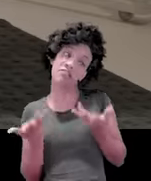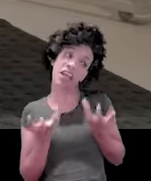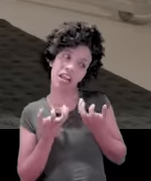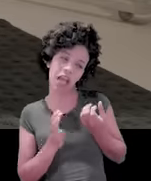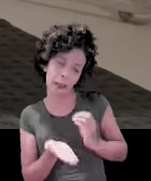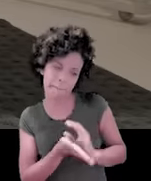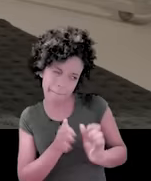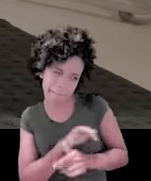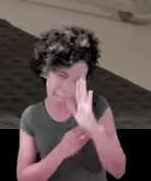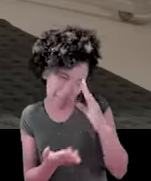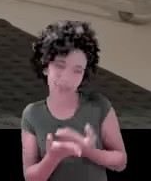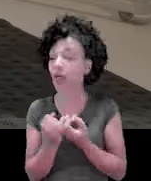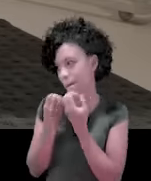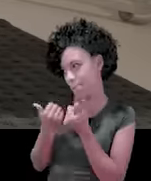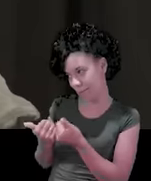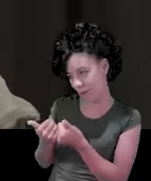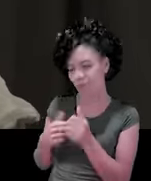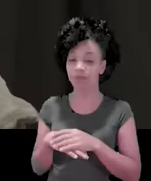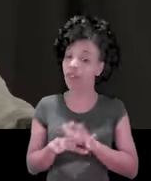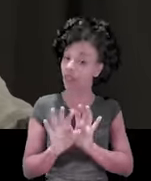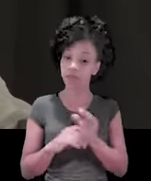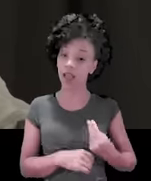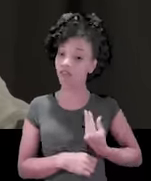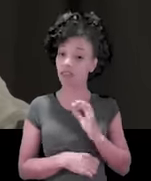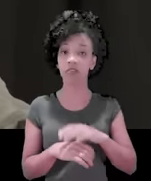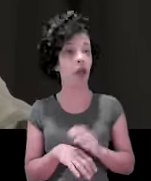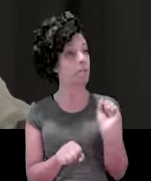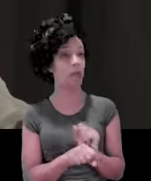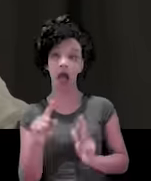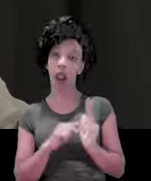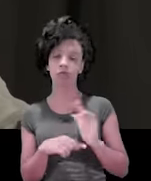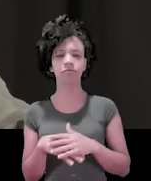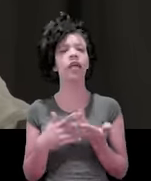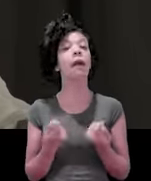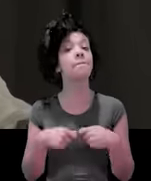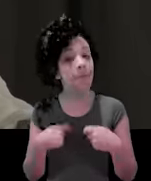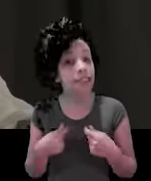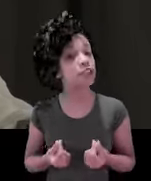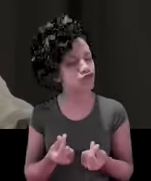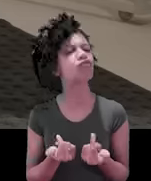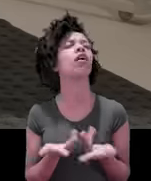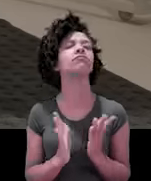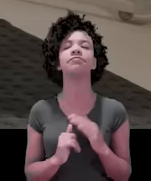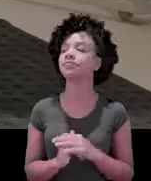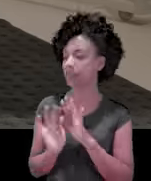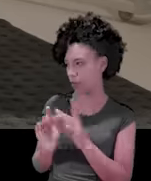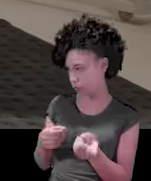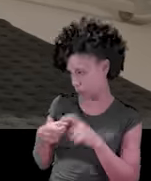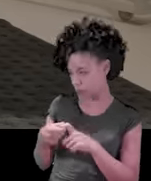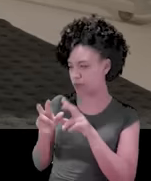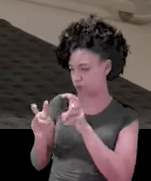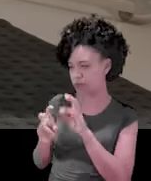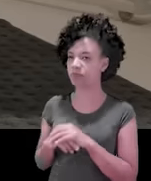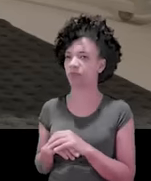borra como lá então gostei assim que faz a vida é assim é parou no meio carai salgadinho vamos lá você